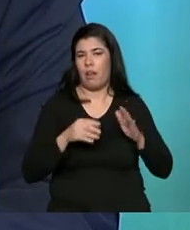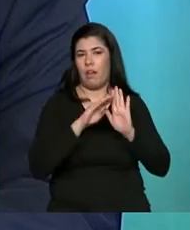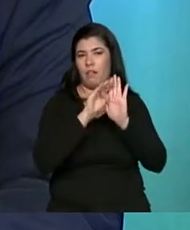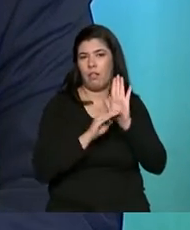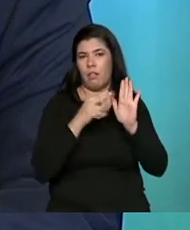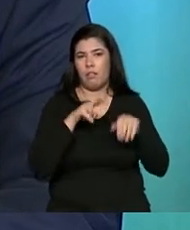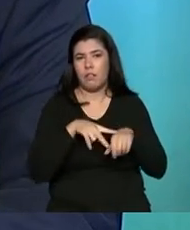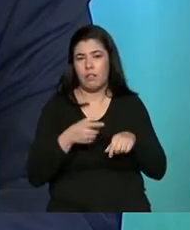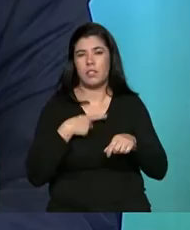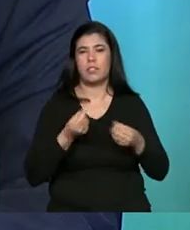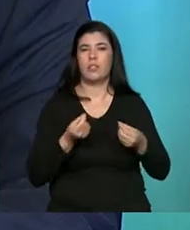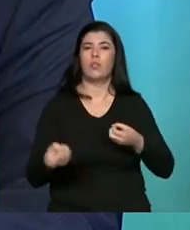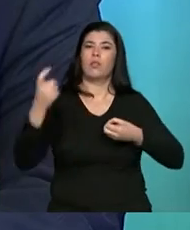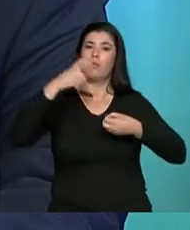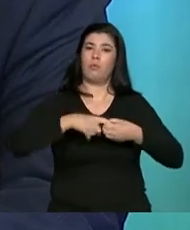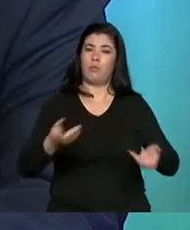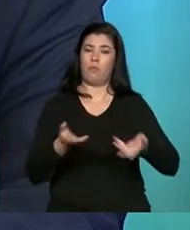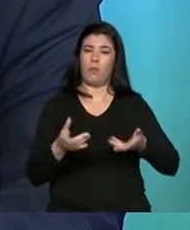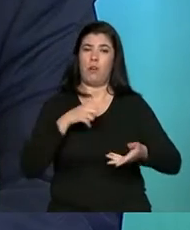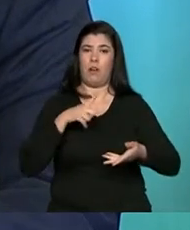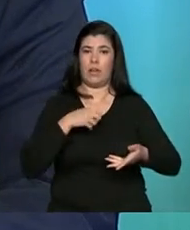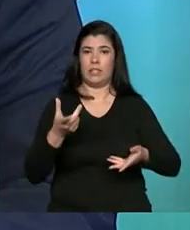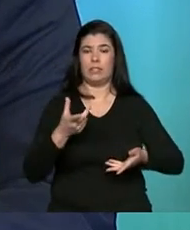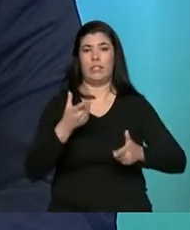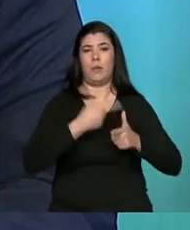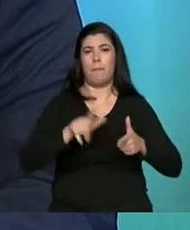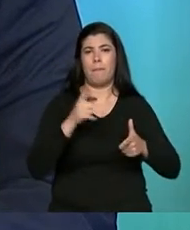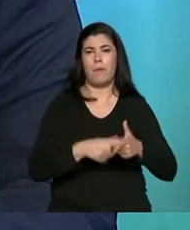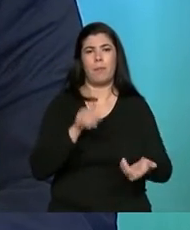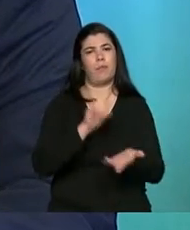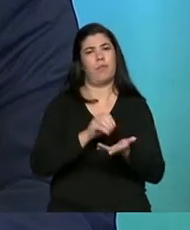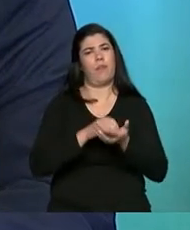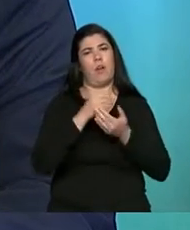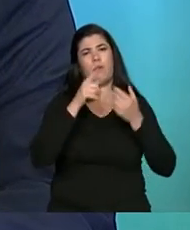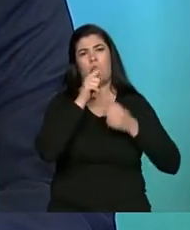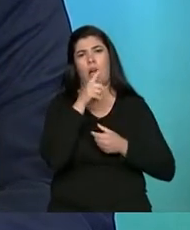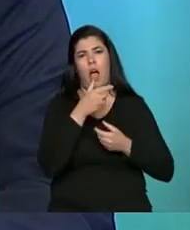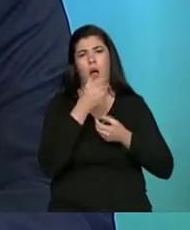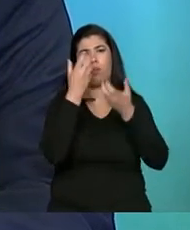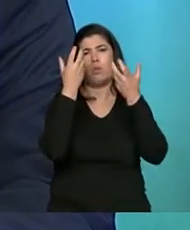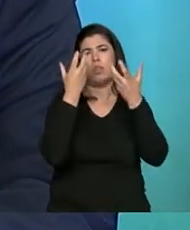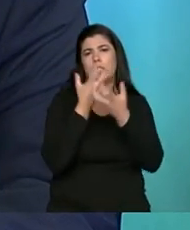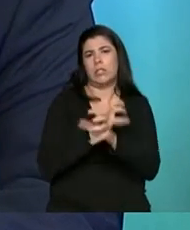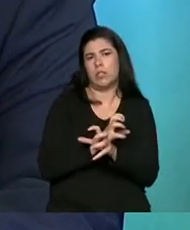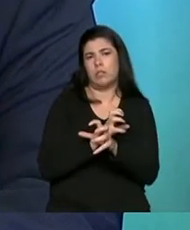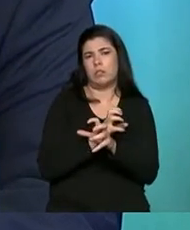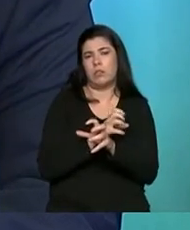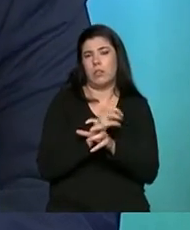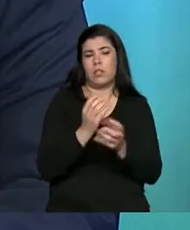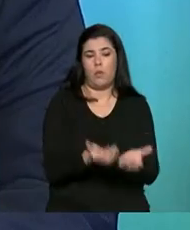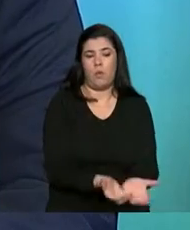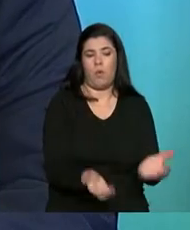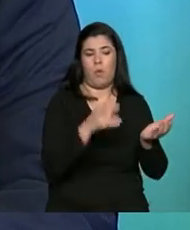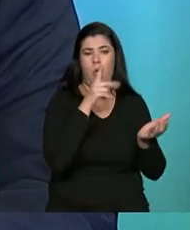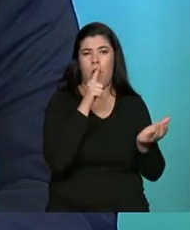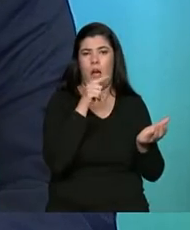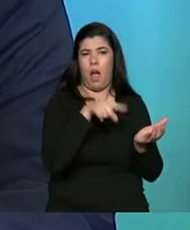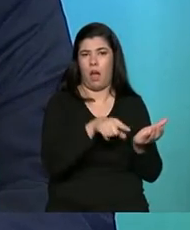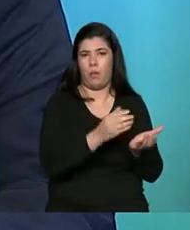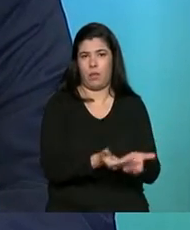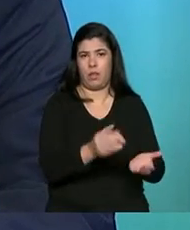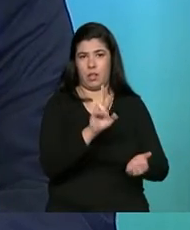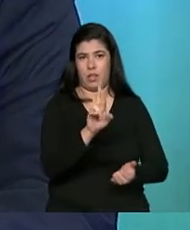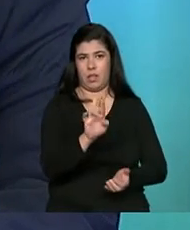seco em que pese todo o esforço de recuperação dos nossos reservatórios nós não temos ainda